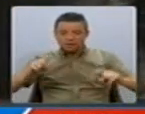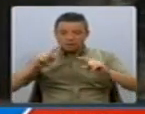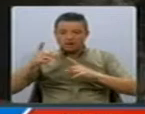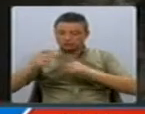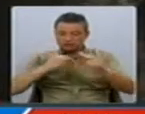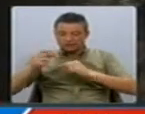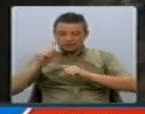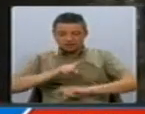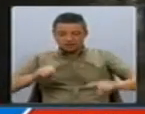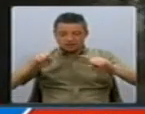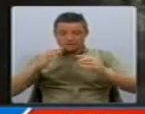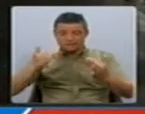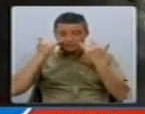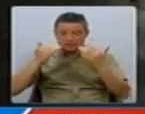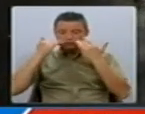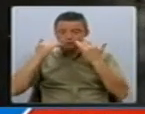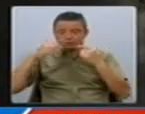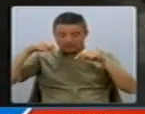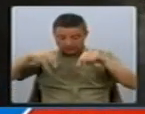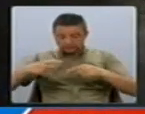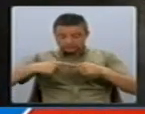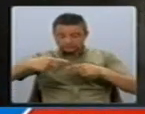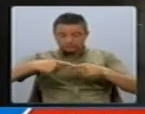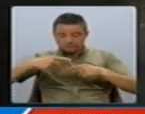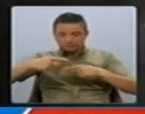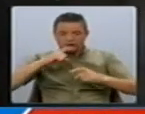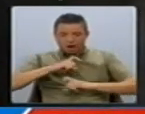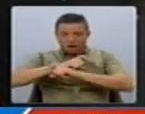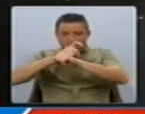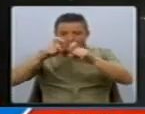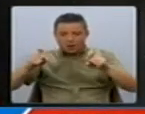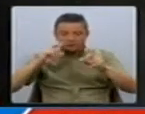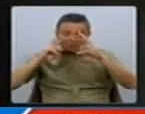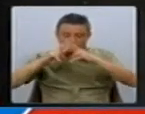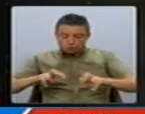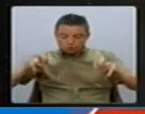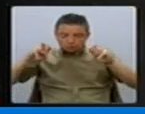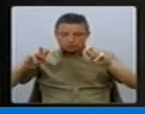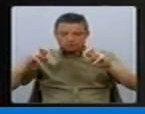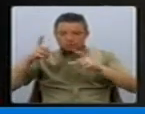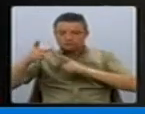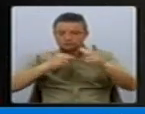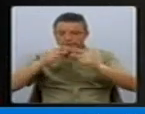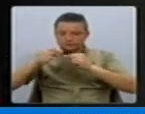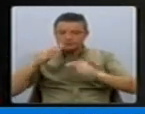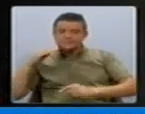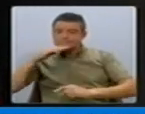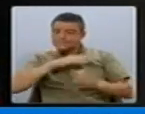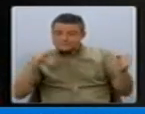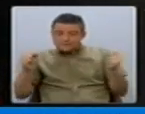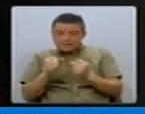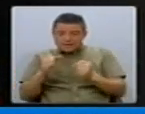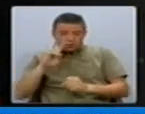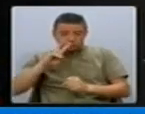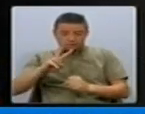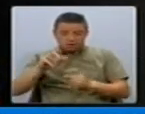E de facto uma das notícias desta semana foi o anúncio da descoberta de uma das estrelas mais frias que nós conhecemos, ou